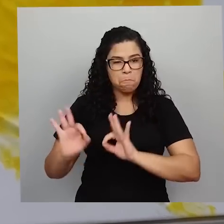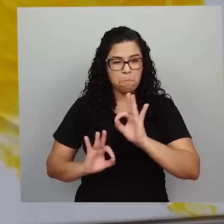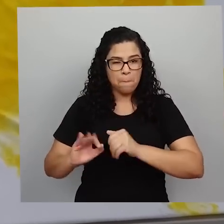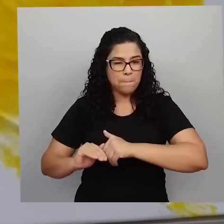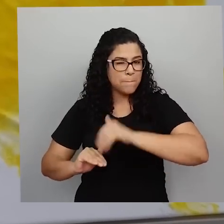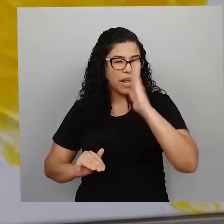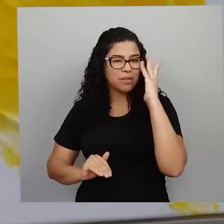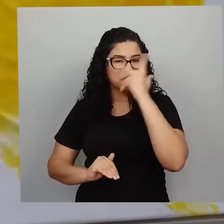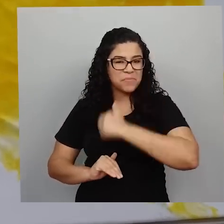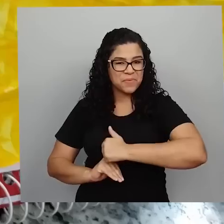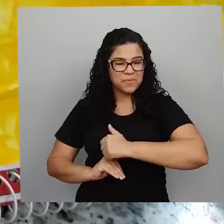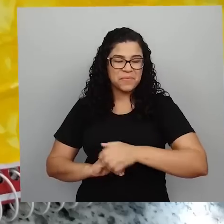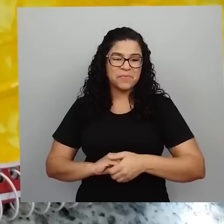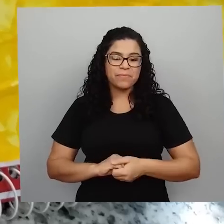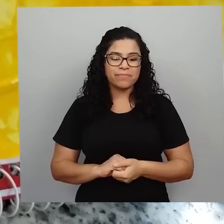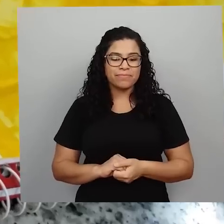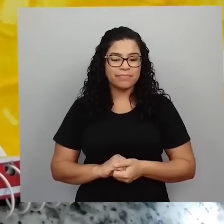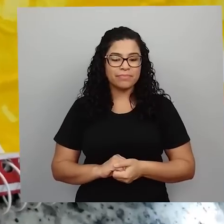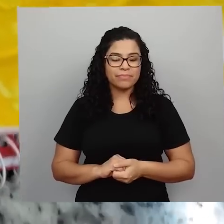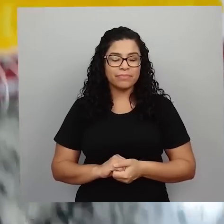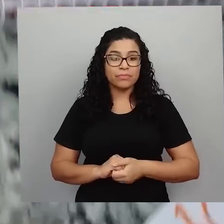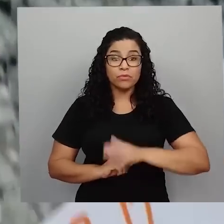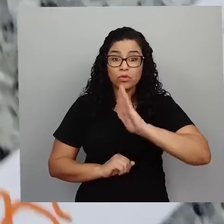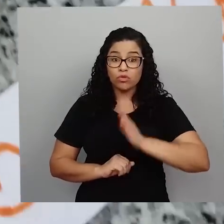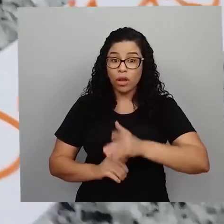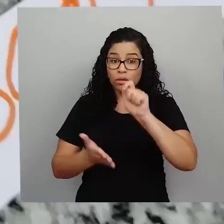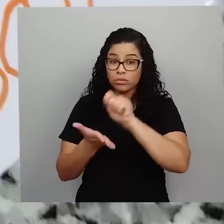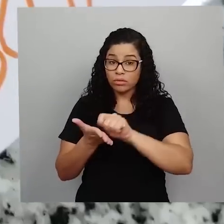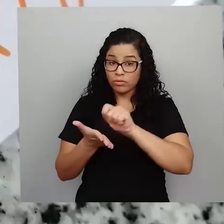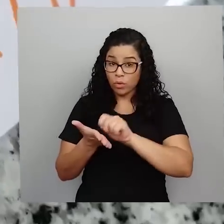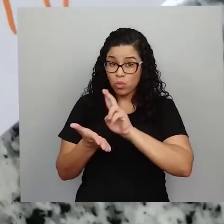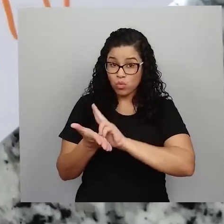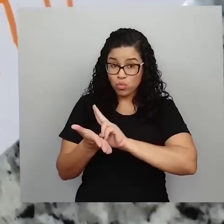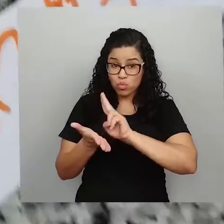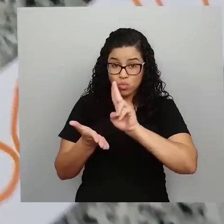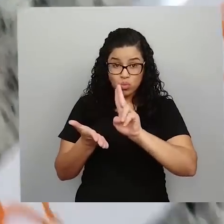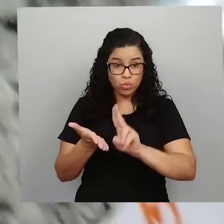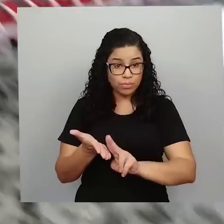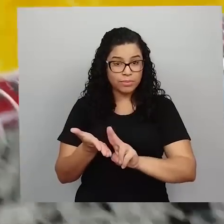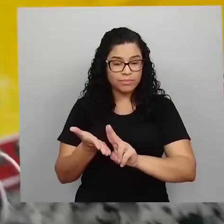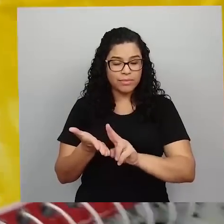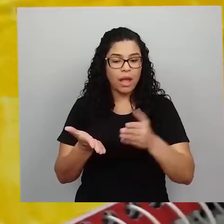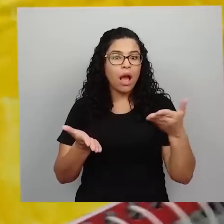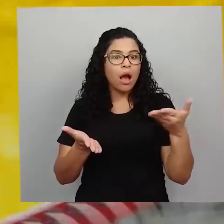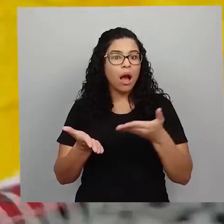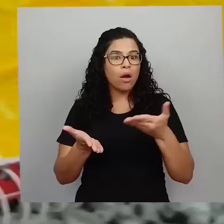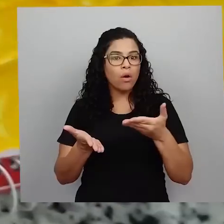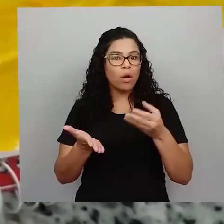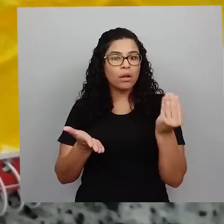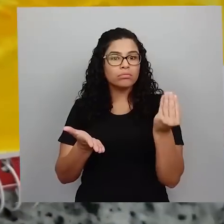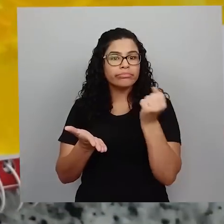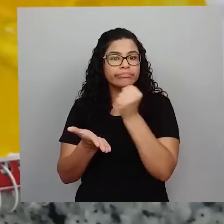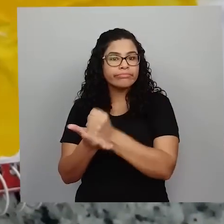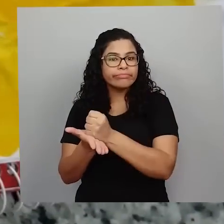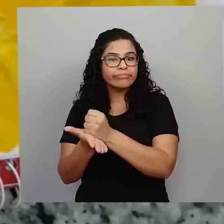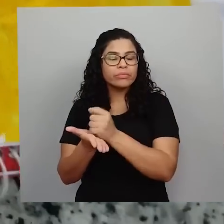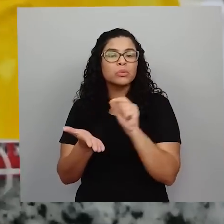nesta arte. Ele já escreveu o nome e agora ele vai